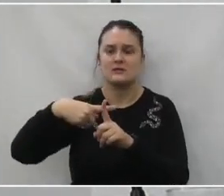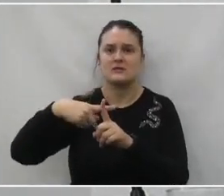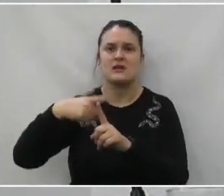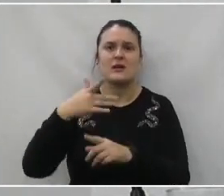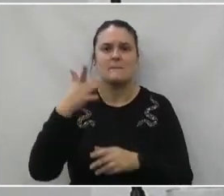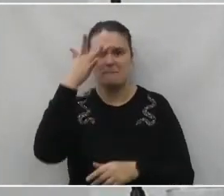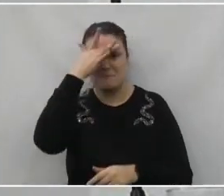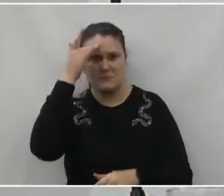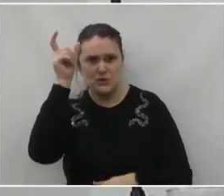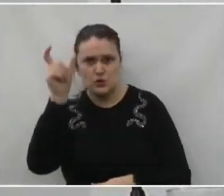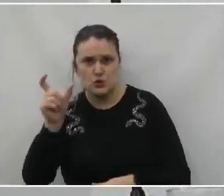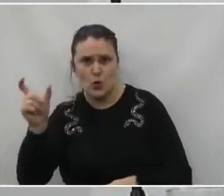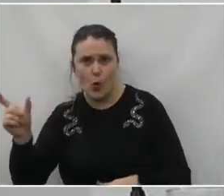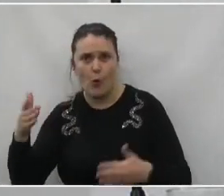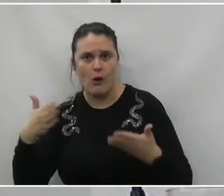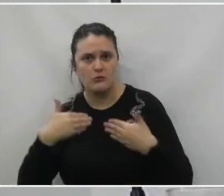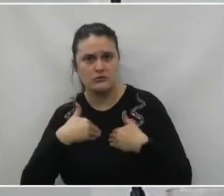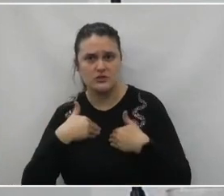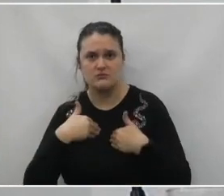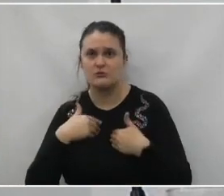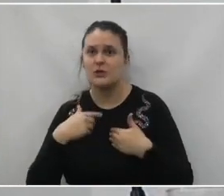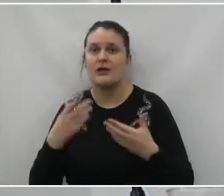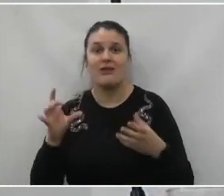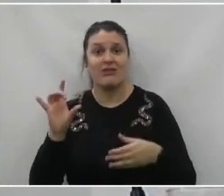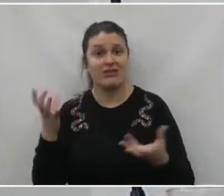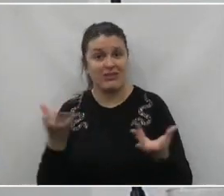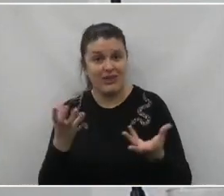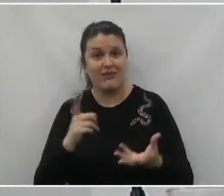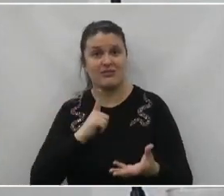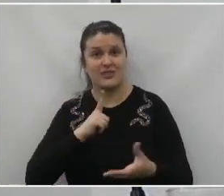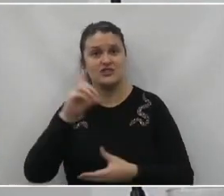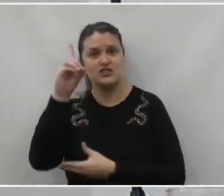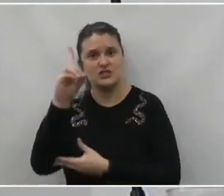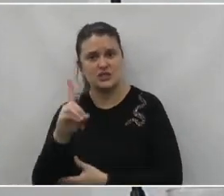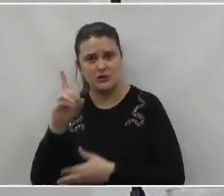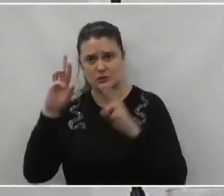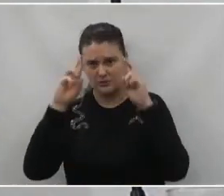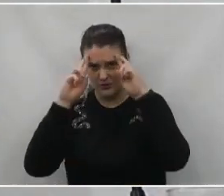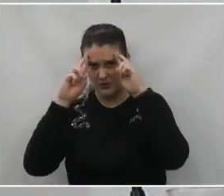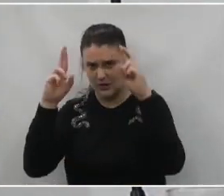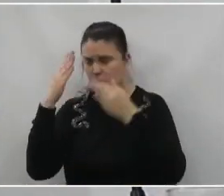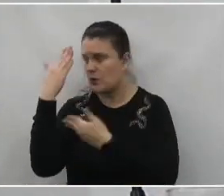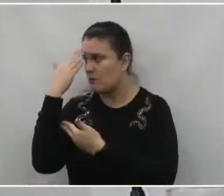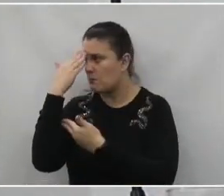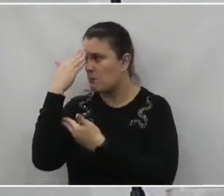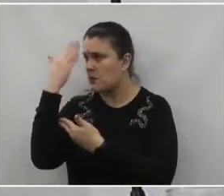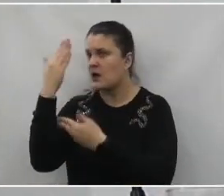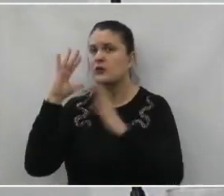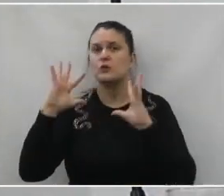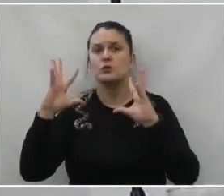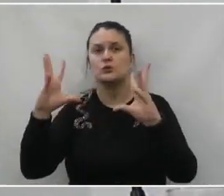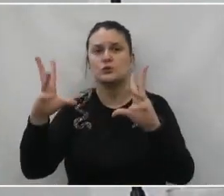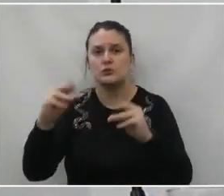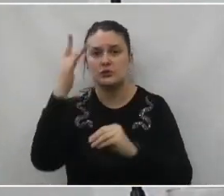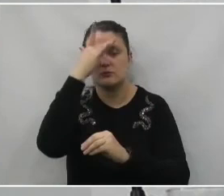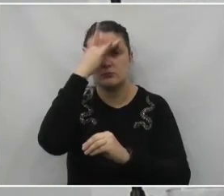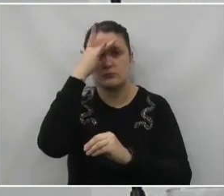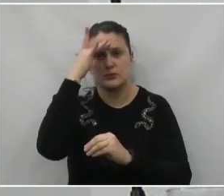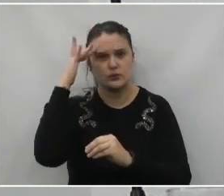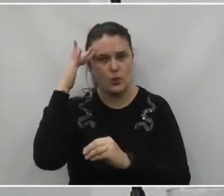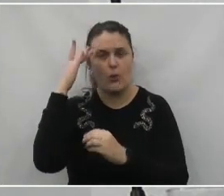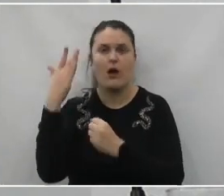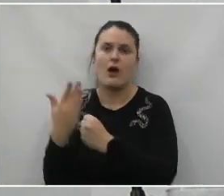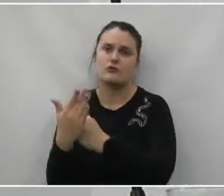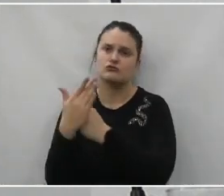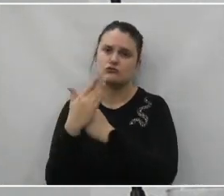além dos direitos de seus filhos. Muito obrigada a todos, que de uma forma ou outra contribuem